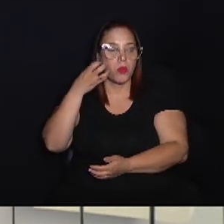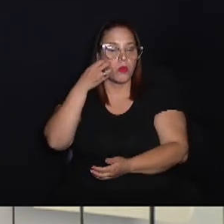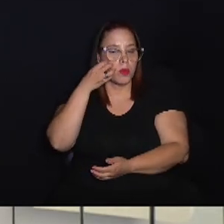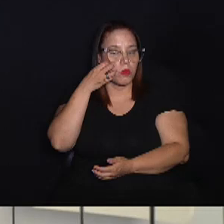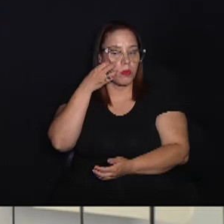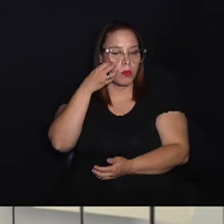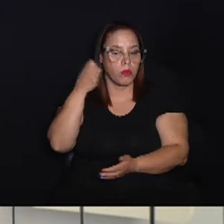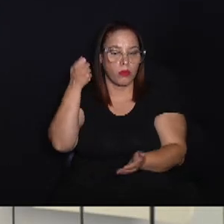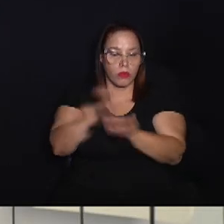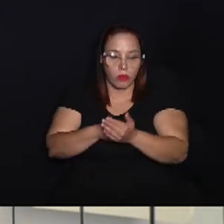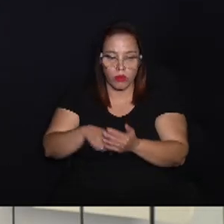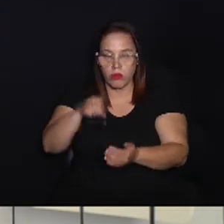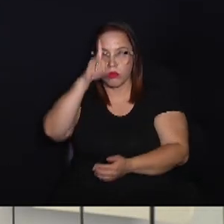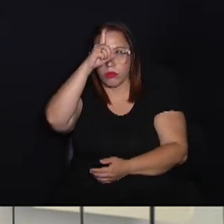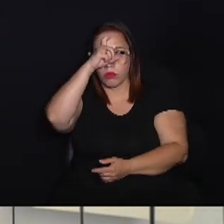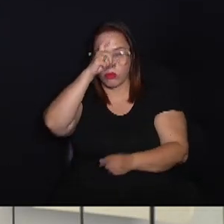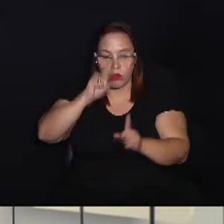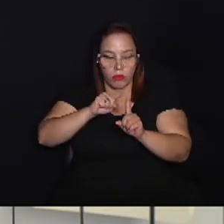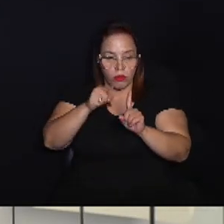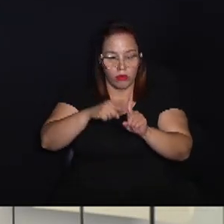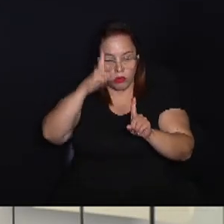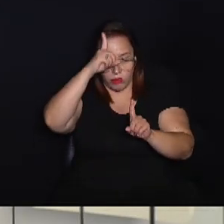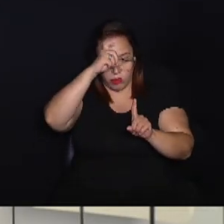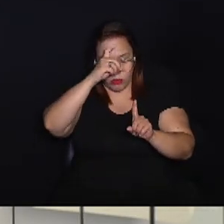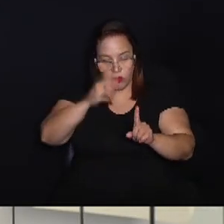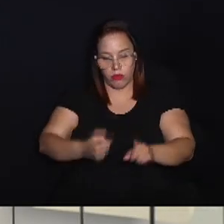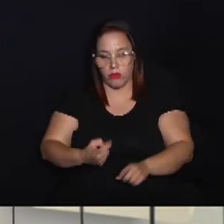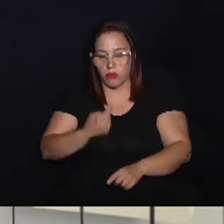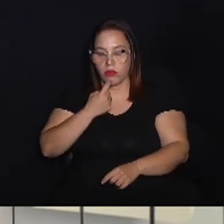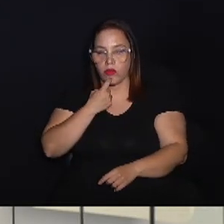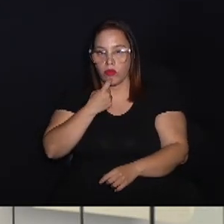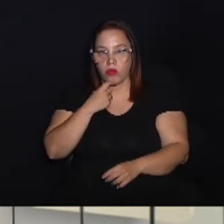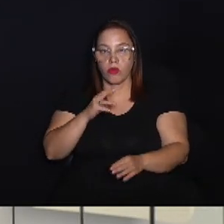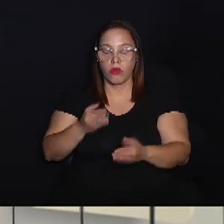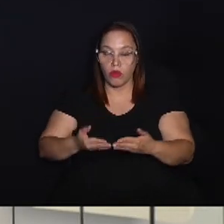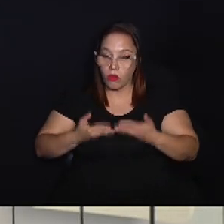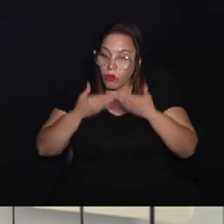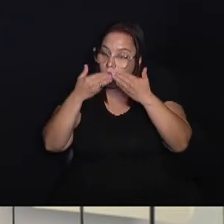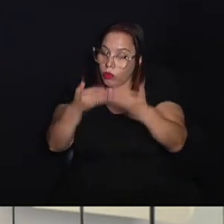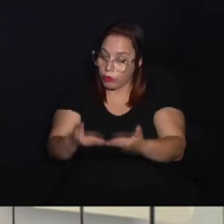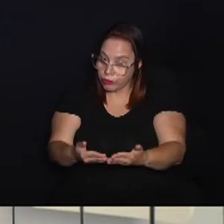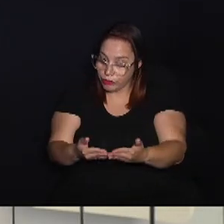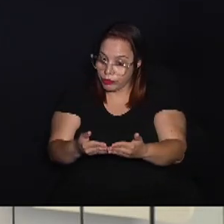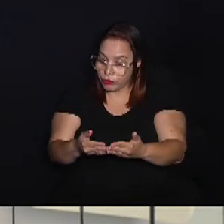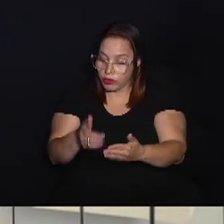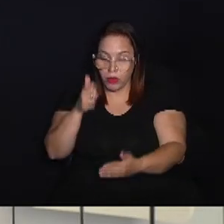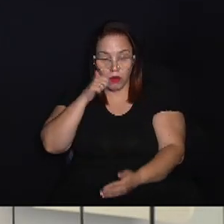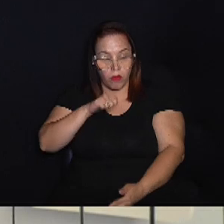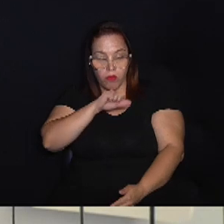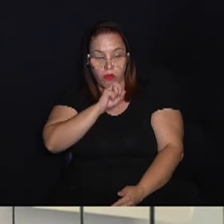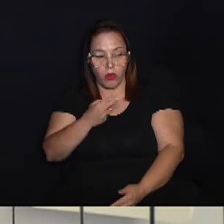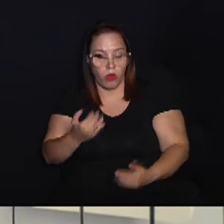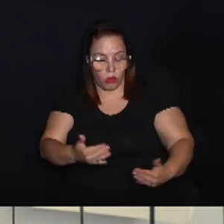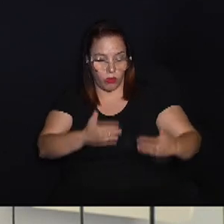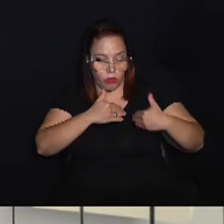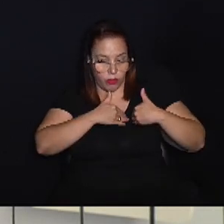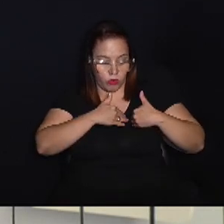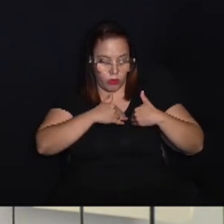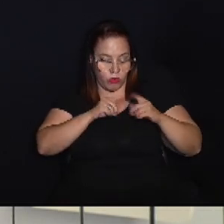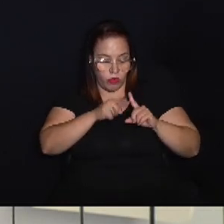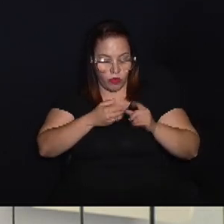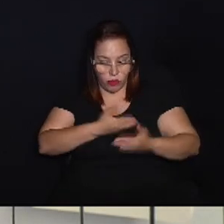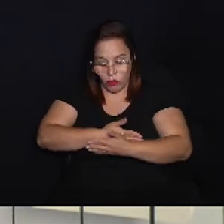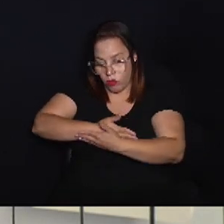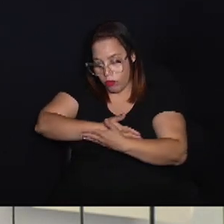que obriga hospitais e maternidades de Campinas a oferecerem a pais ou responsáveis por